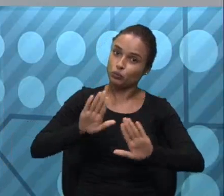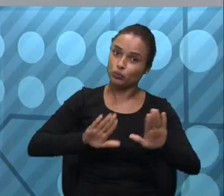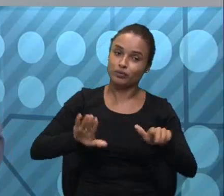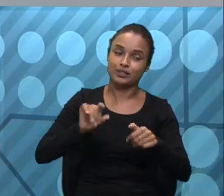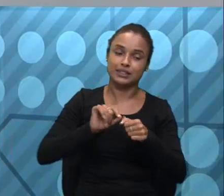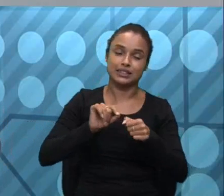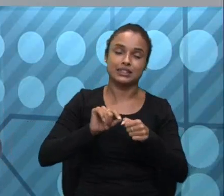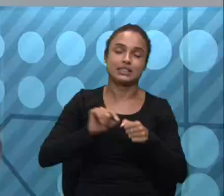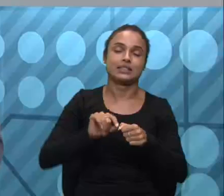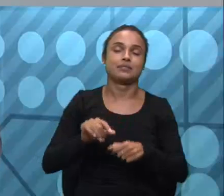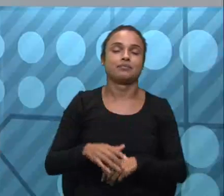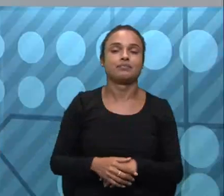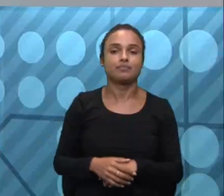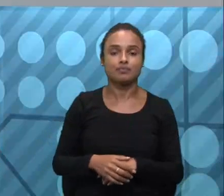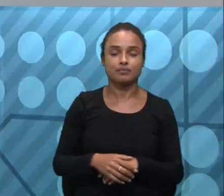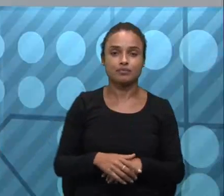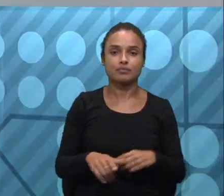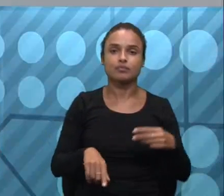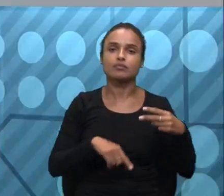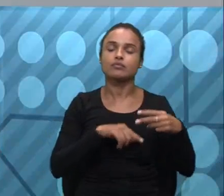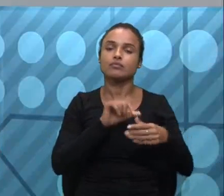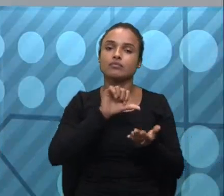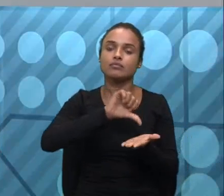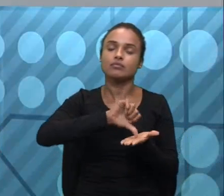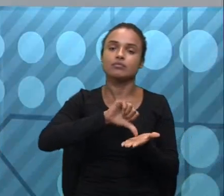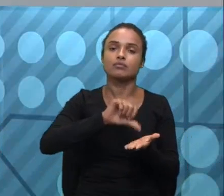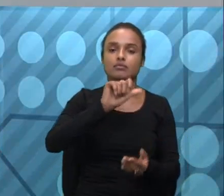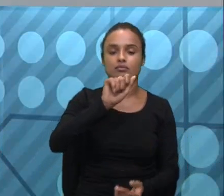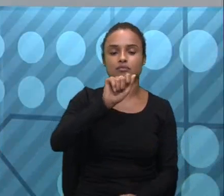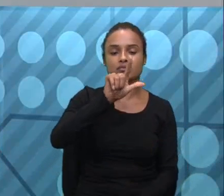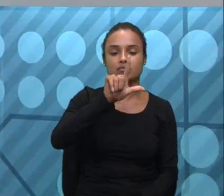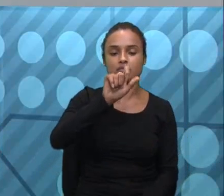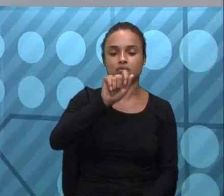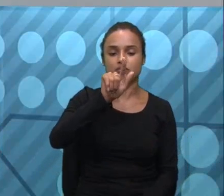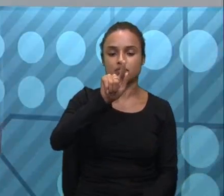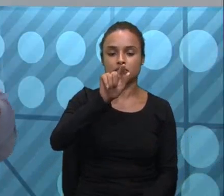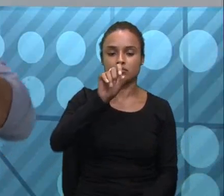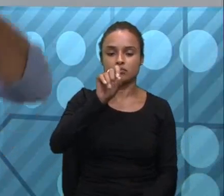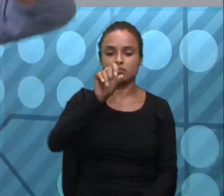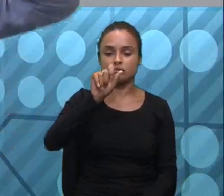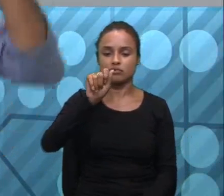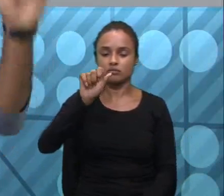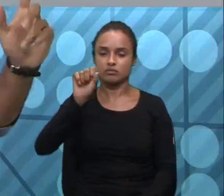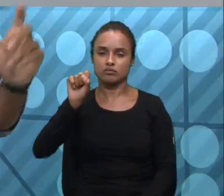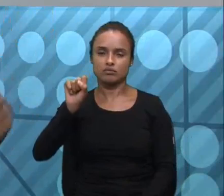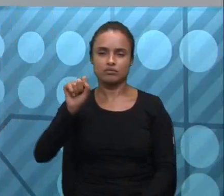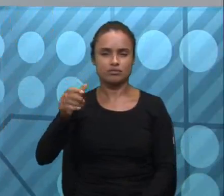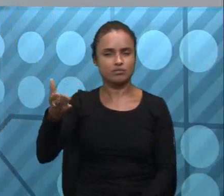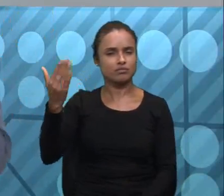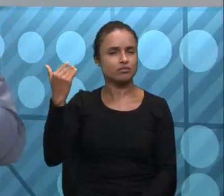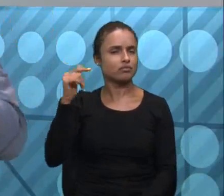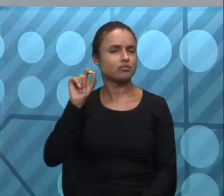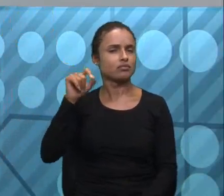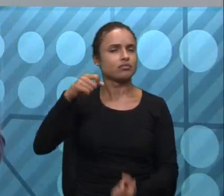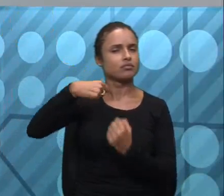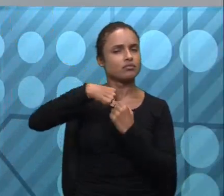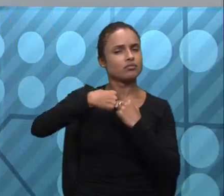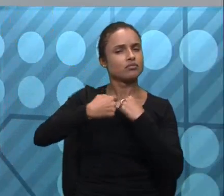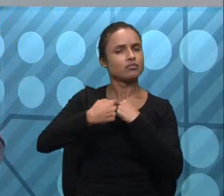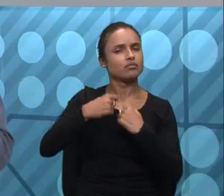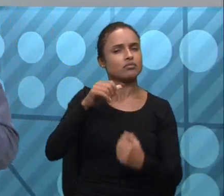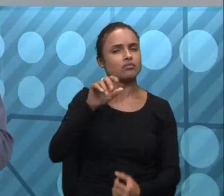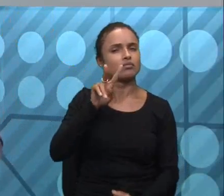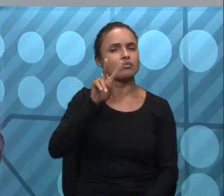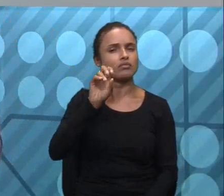seguir. Paulo de Alagoas, o que seria a articulação de gonfose? Lembra que eu falei lá no início da aula? É um